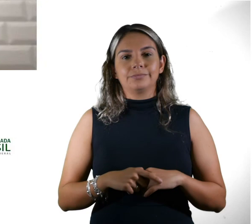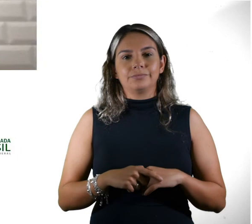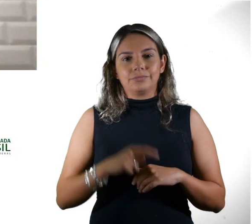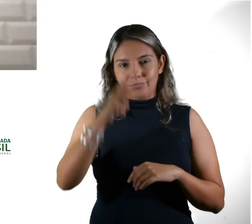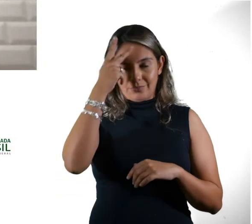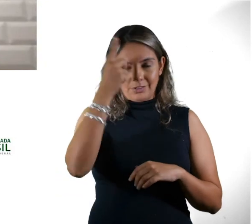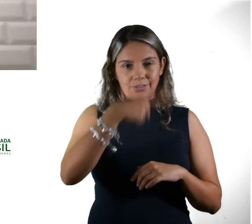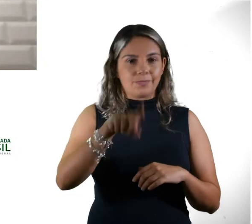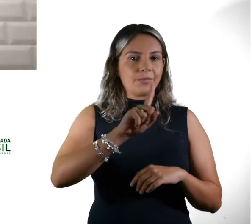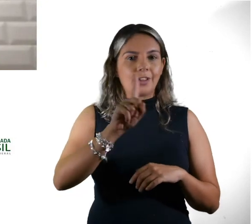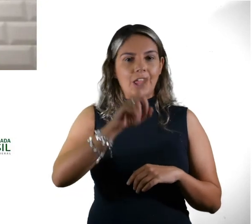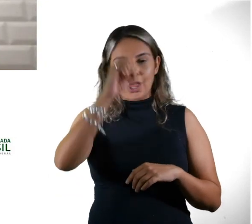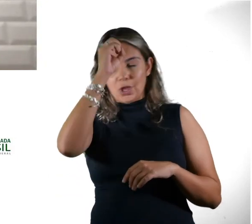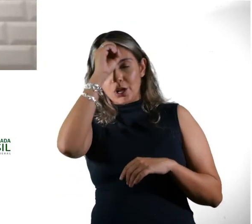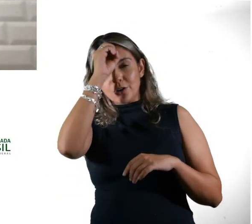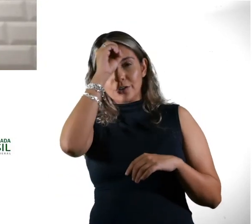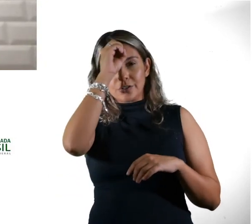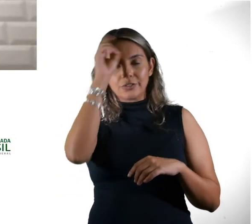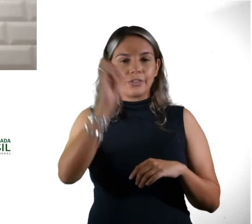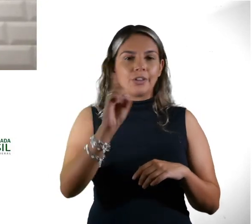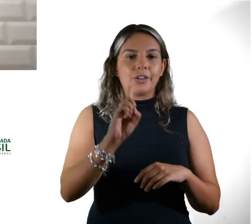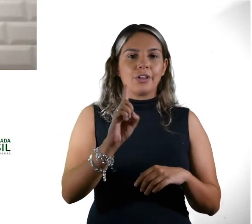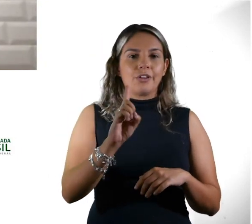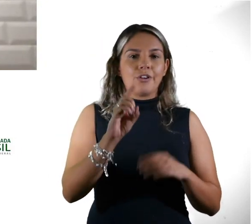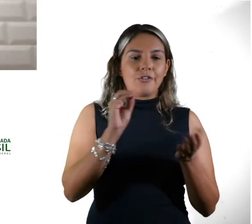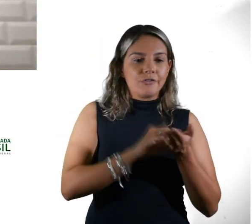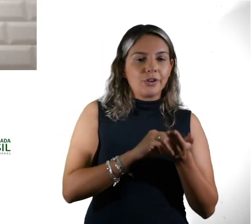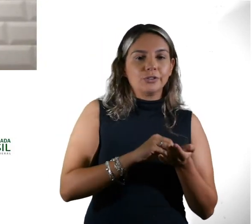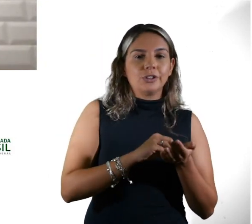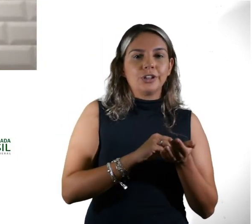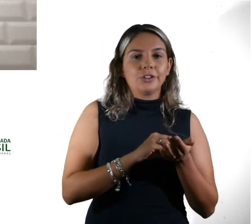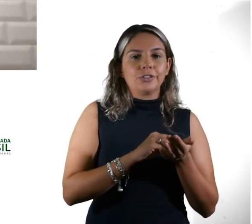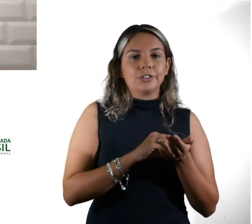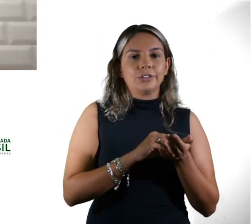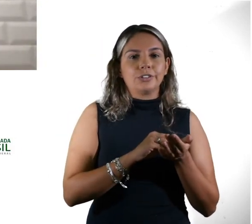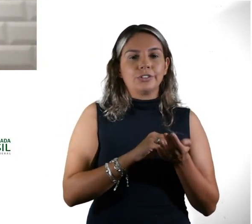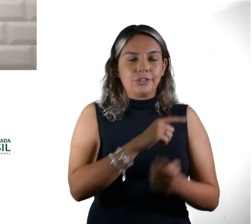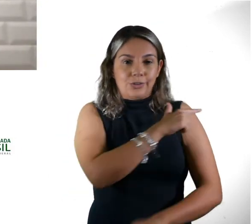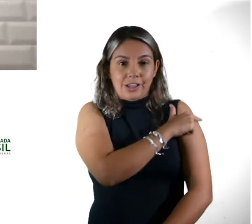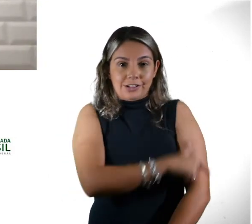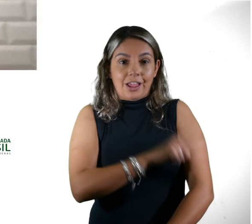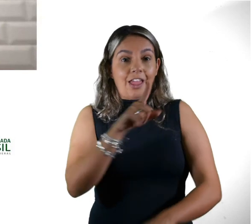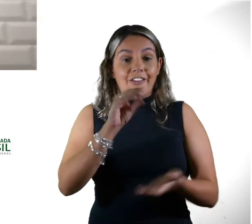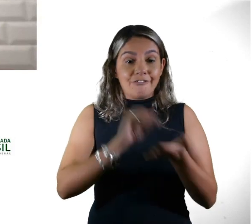pessoas não é nem a ignorância, nem a má educação, nem nada disso, é a falta de empatia.